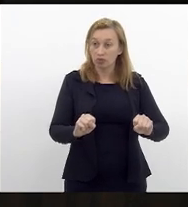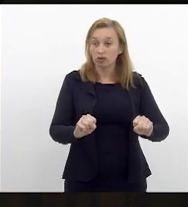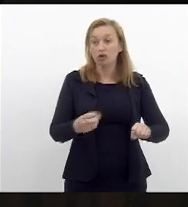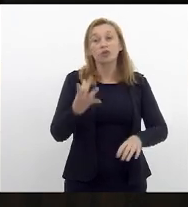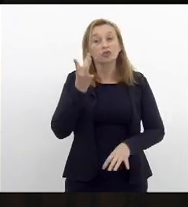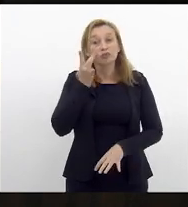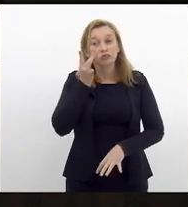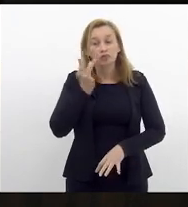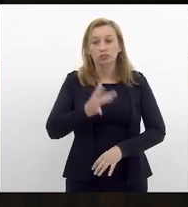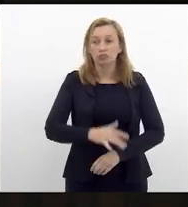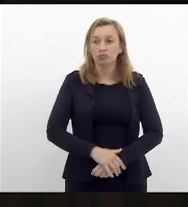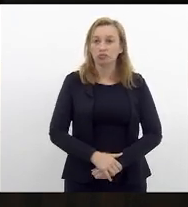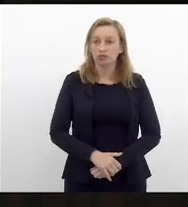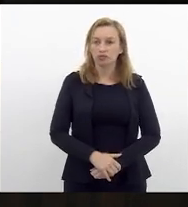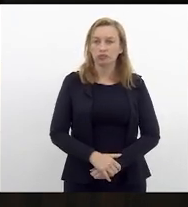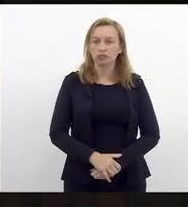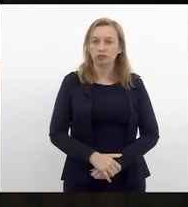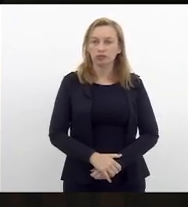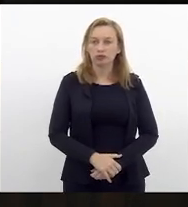presencial.